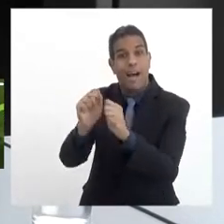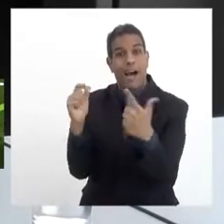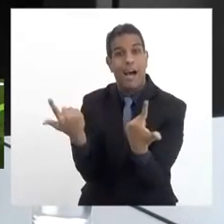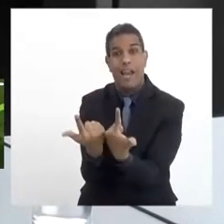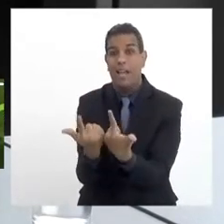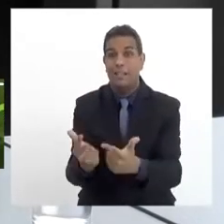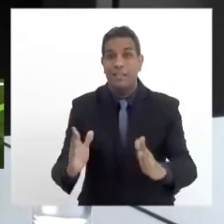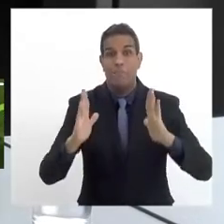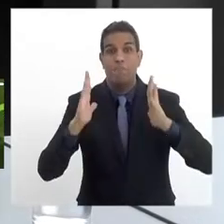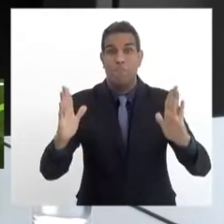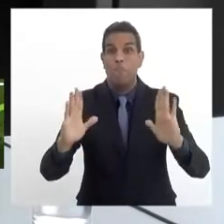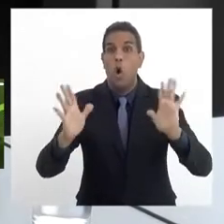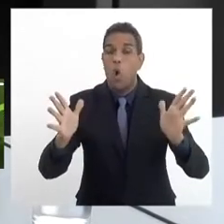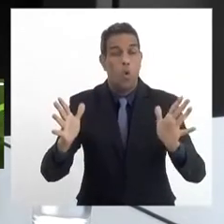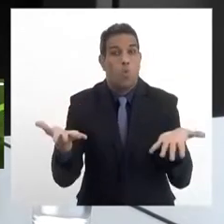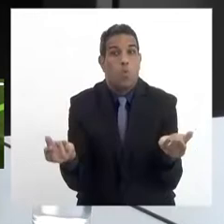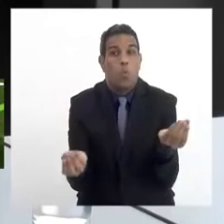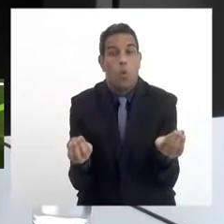na casa.